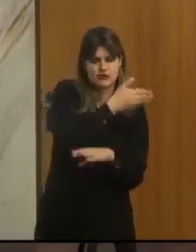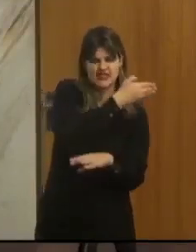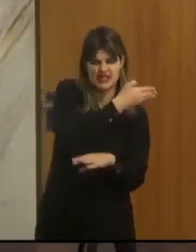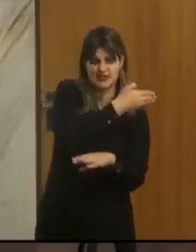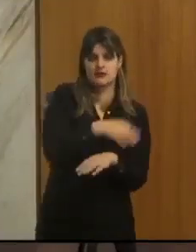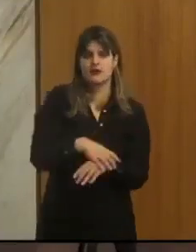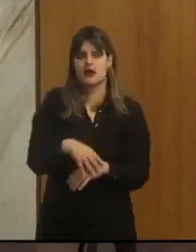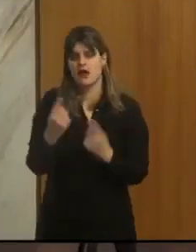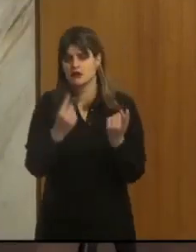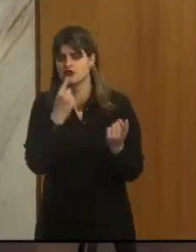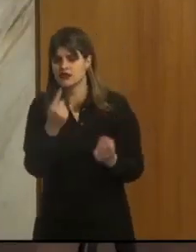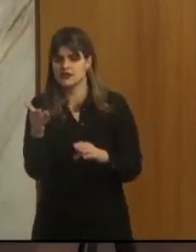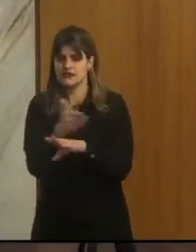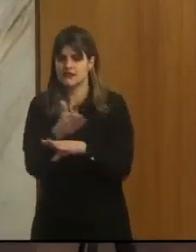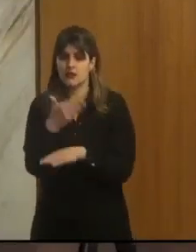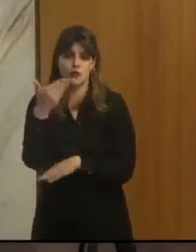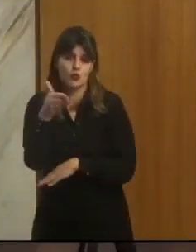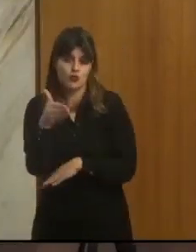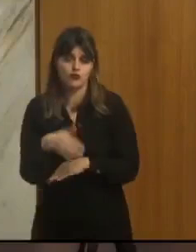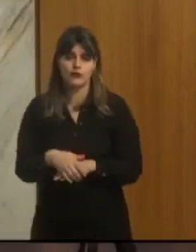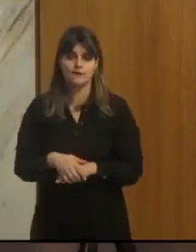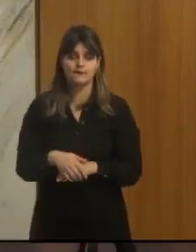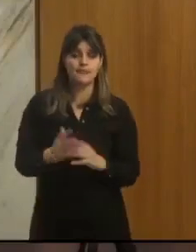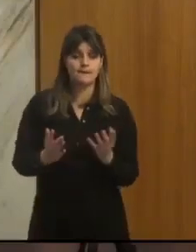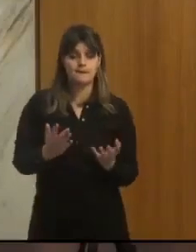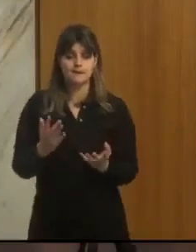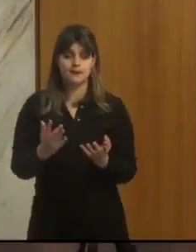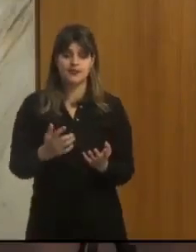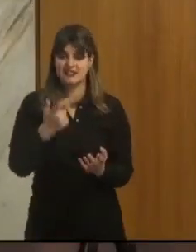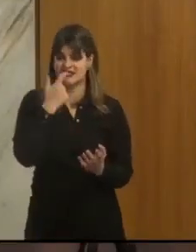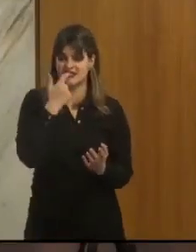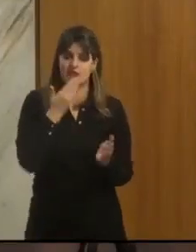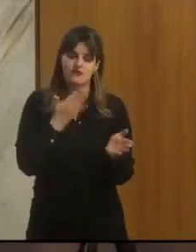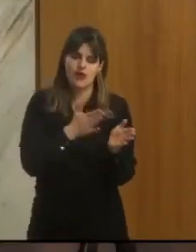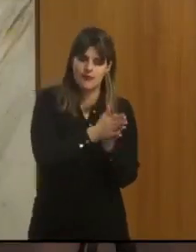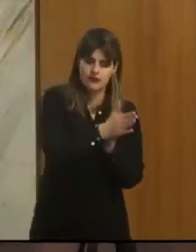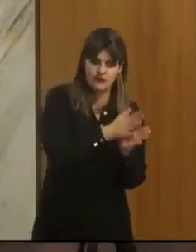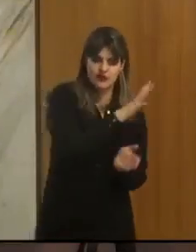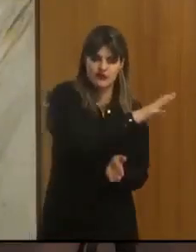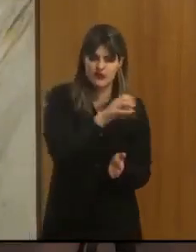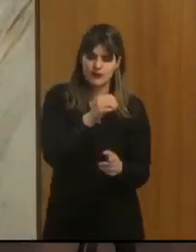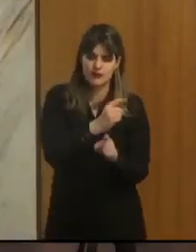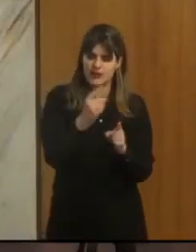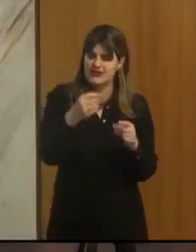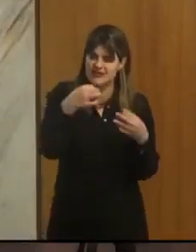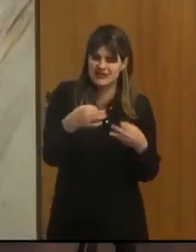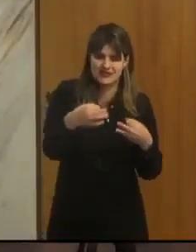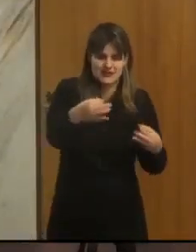dizem que é do século XI, ela foi reaproveitada, porque de certeza era bonita, na Torre